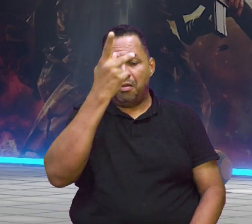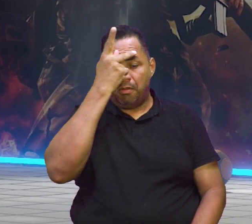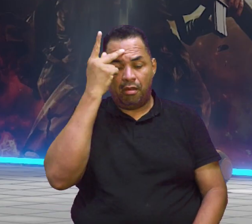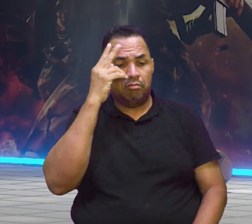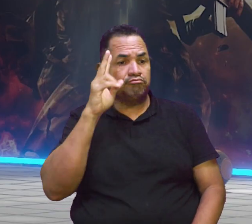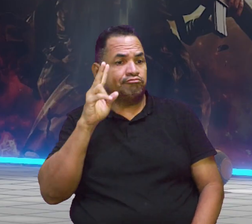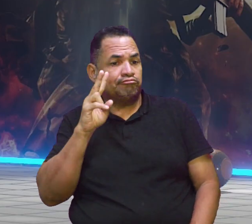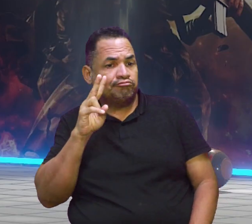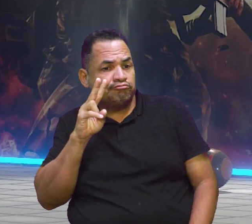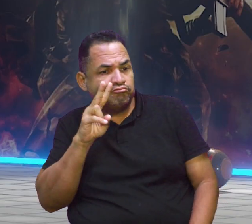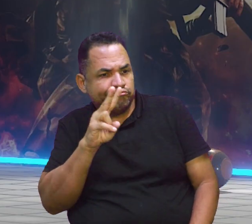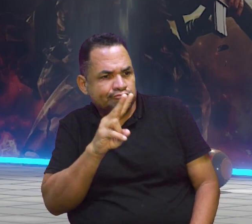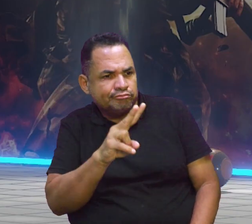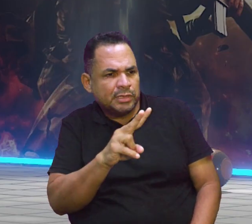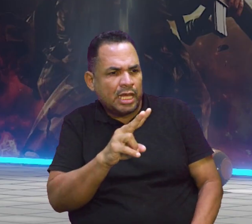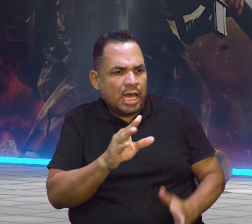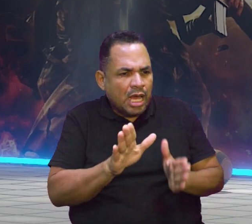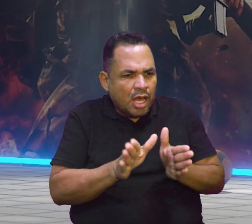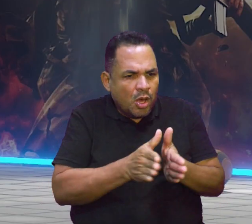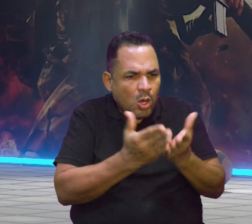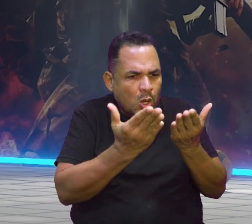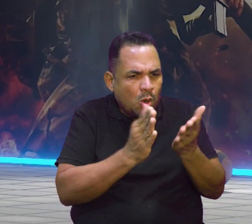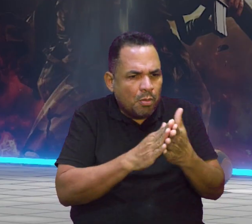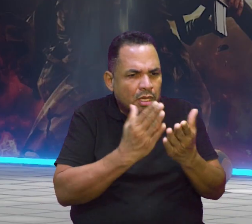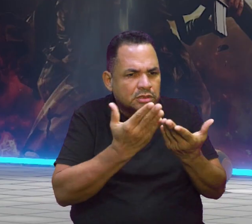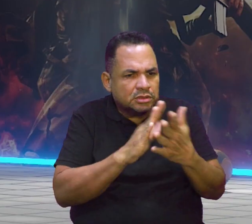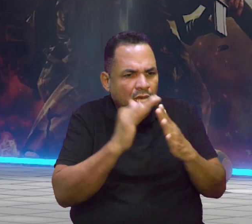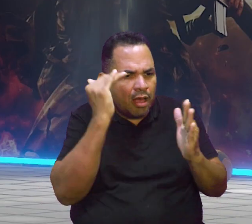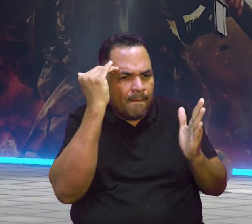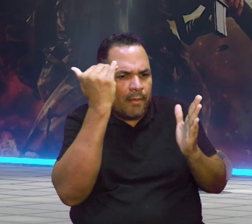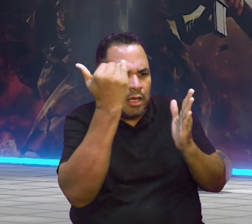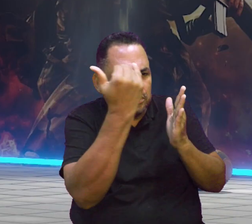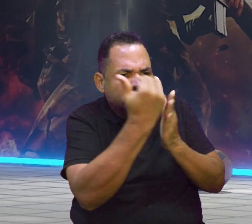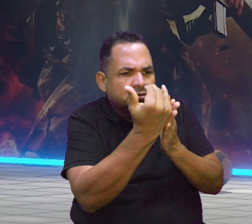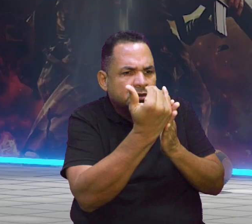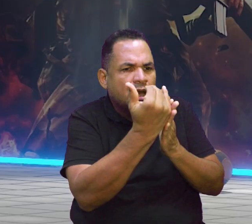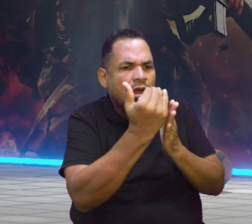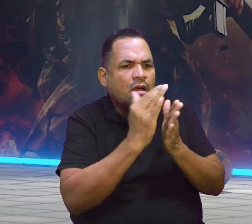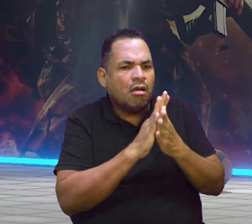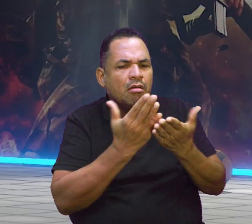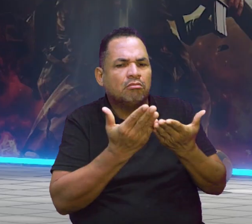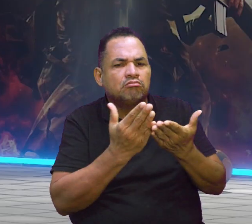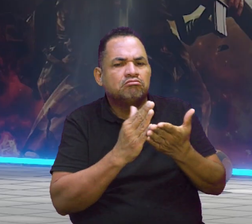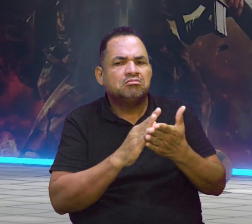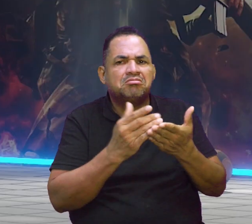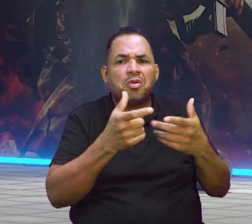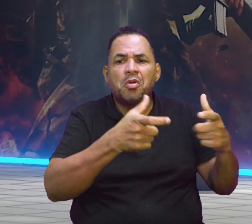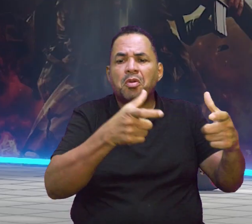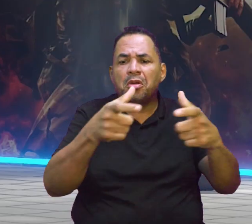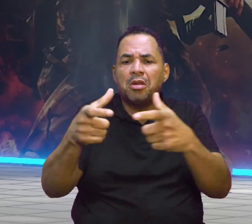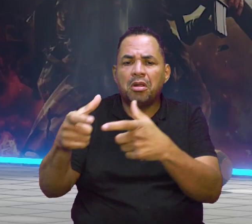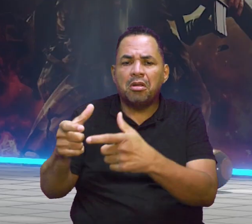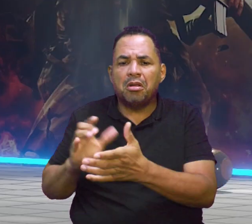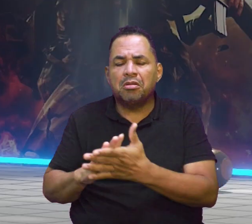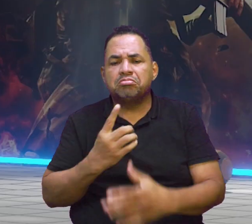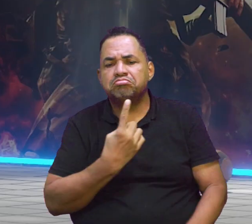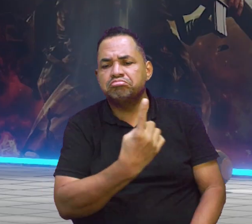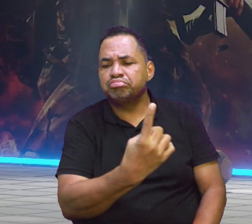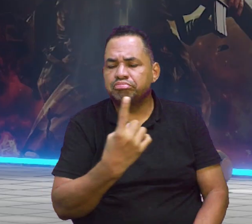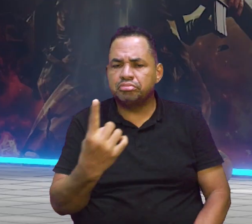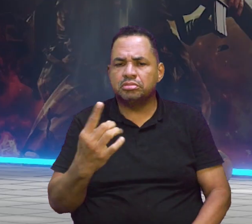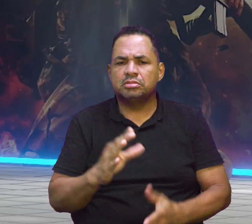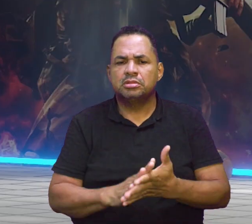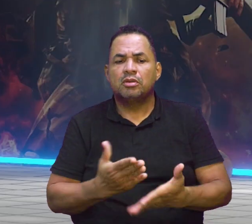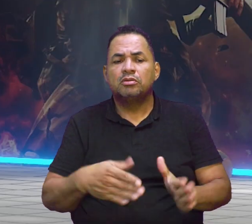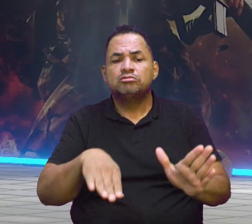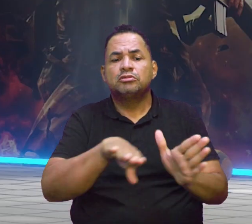pobres vão começar a seguir o Antônio Conselheiro onde quer que ele ia. e até que eles vão chegar numa fazenda